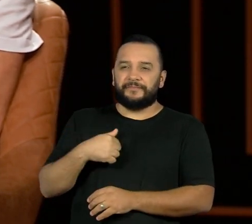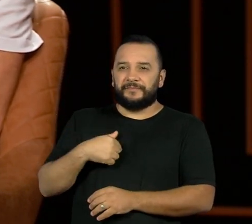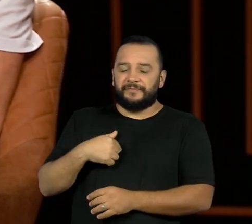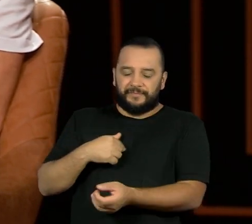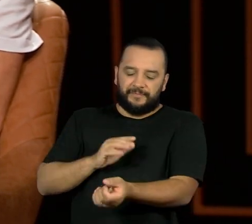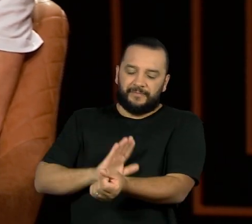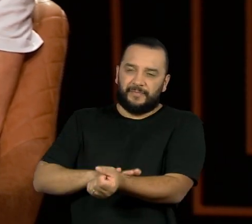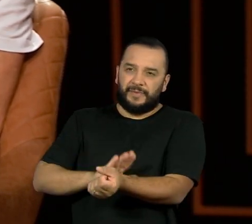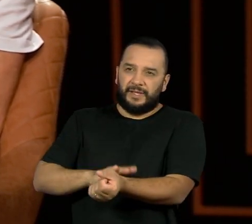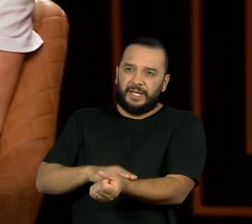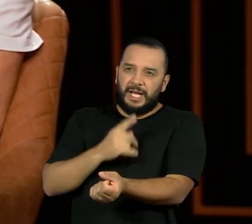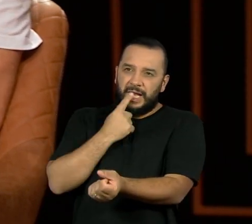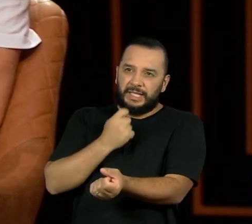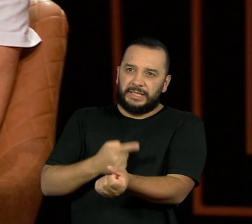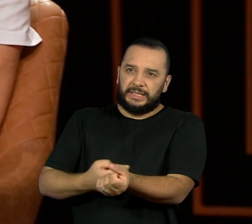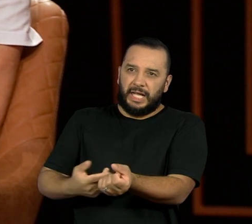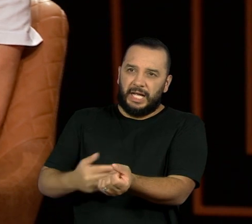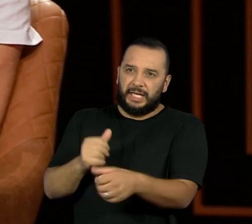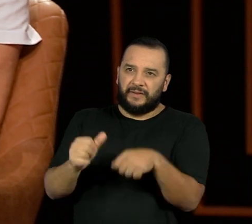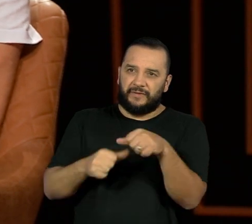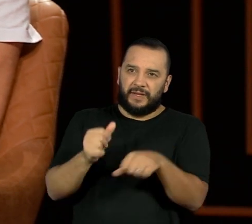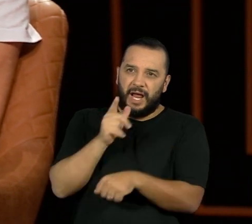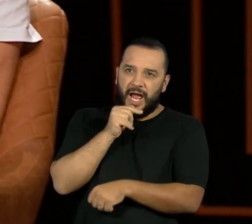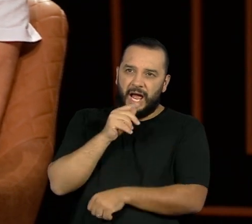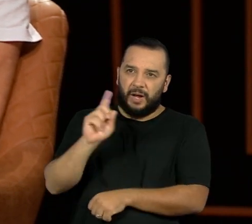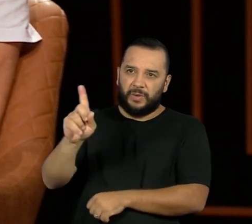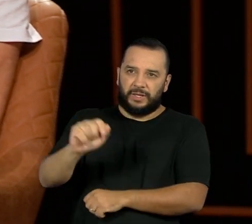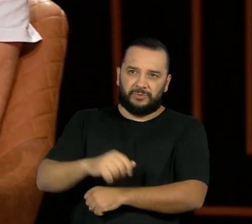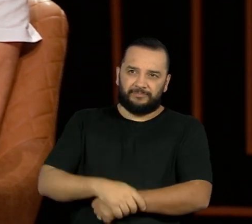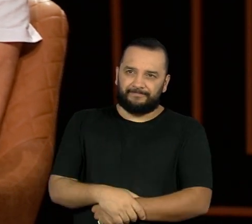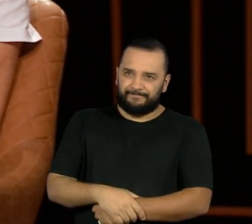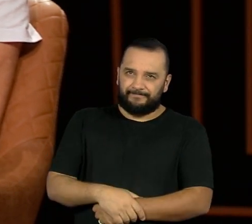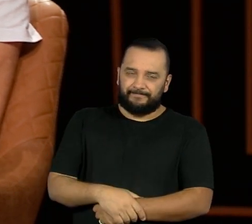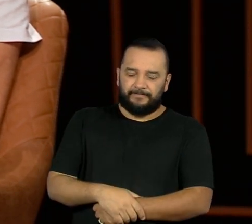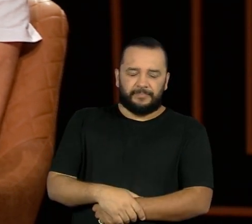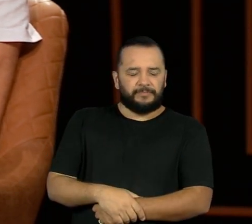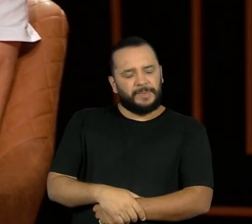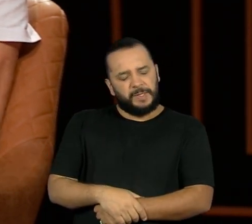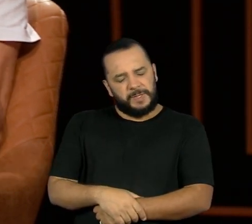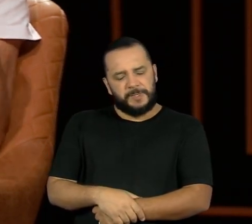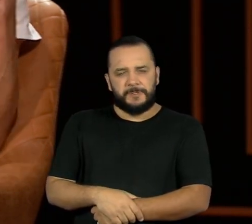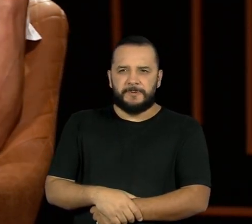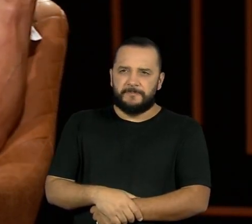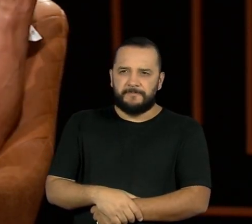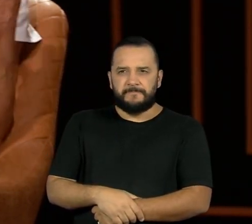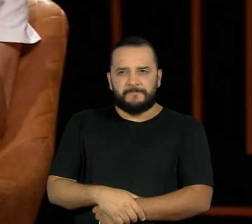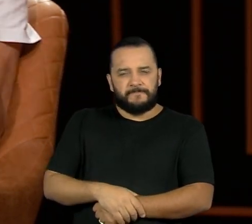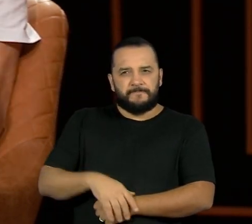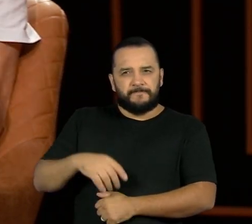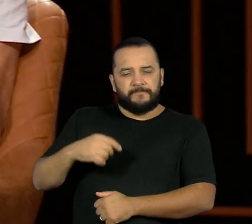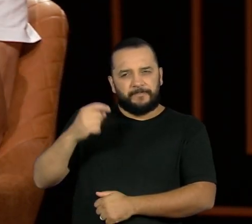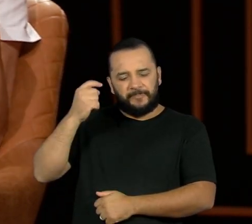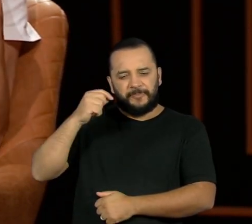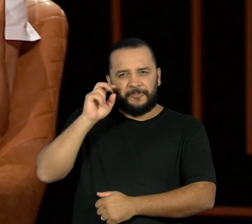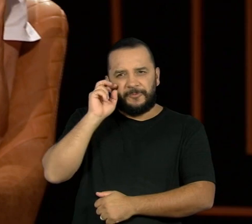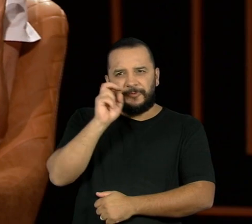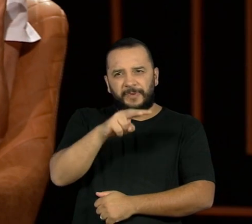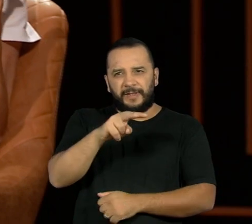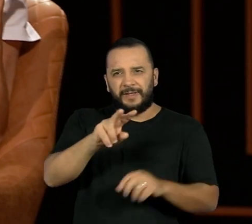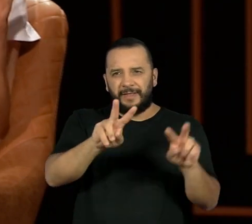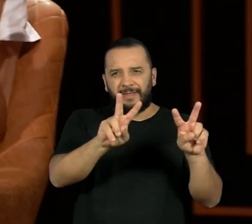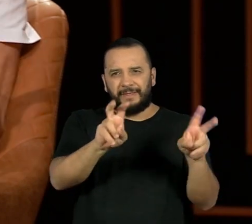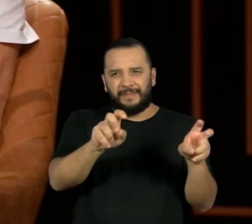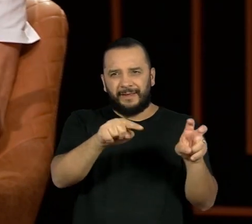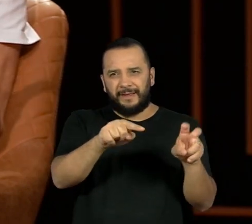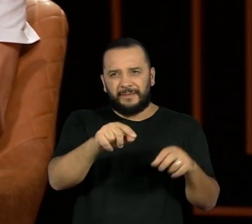filha. Ela falava. E realmente, quando eu peguei o tema, eu vi, apesar de ser sobre história